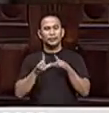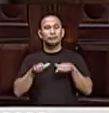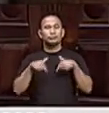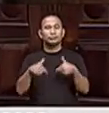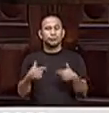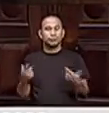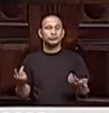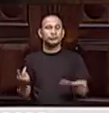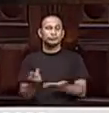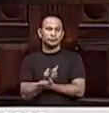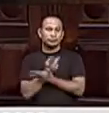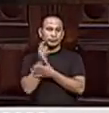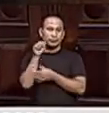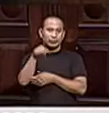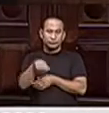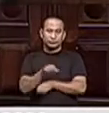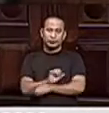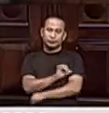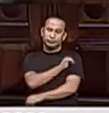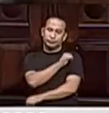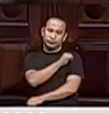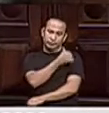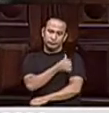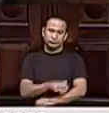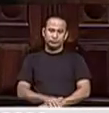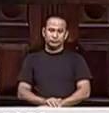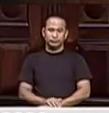ocorridos aqui no estado do Rio de Janeiro.